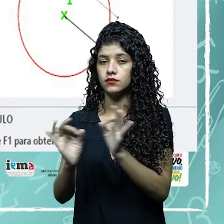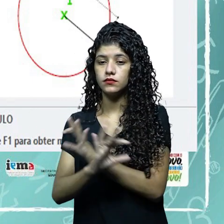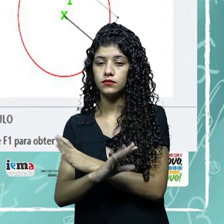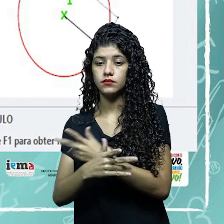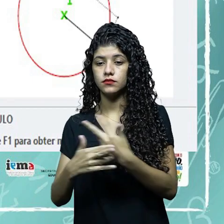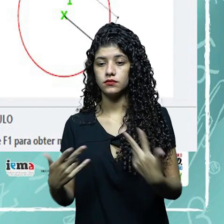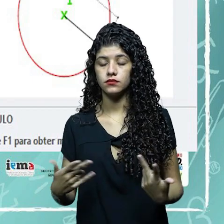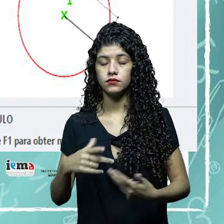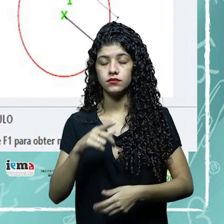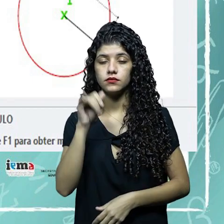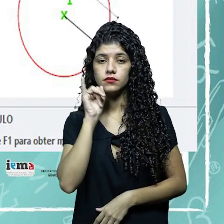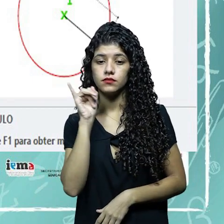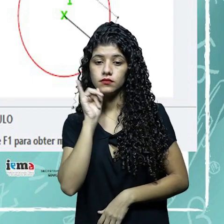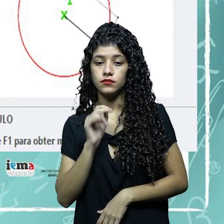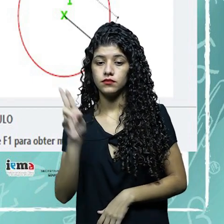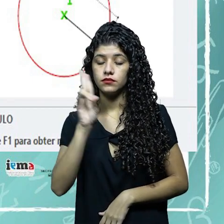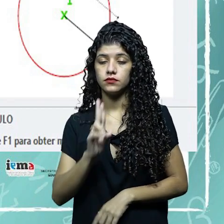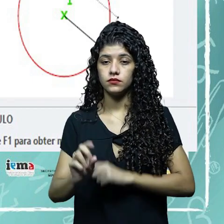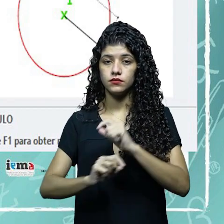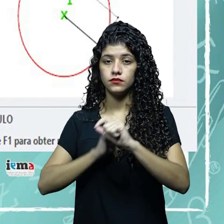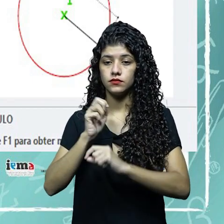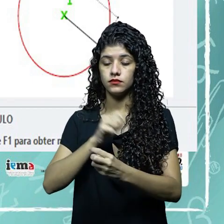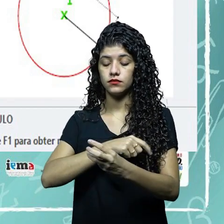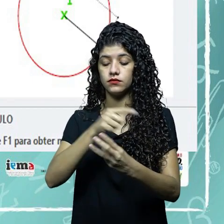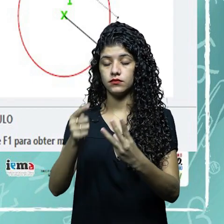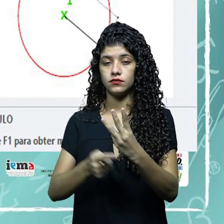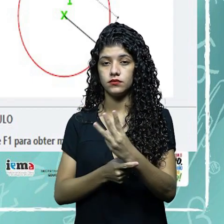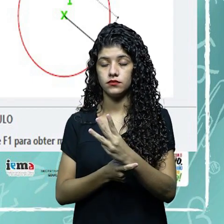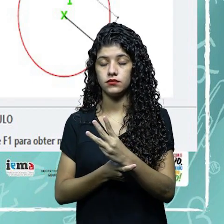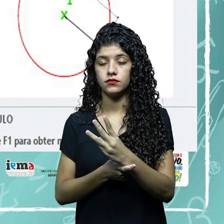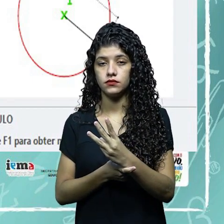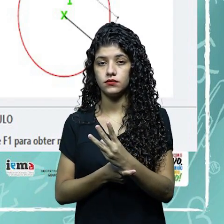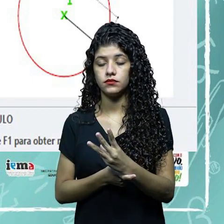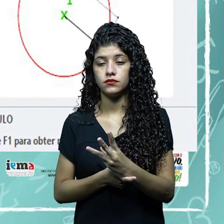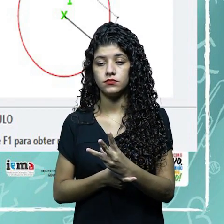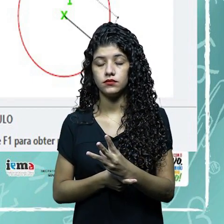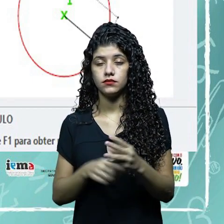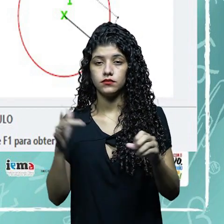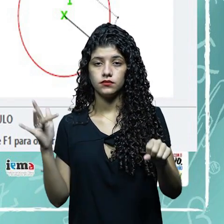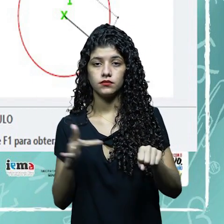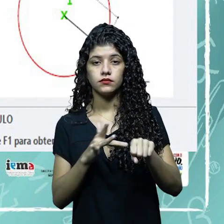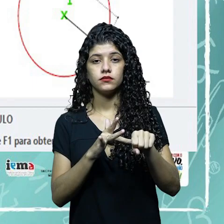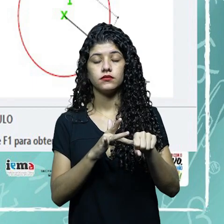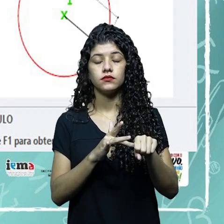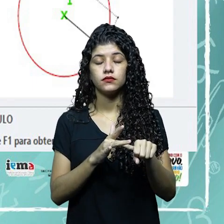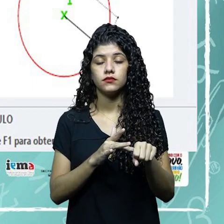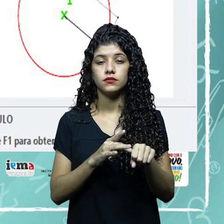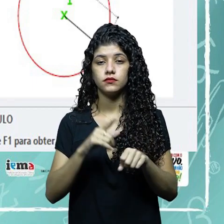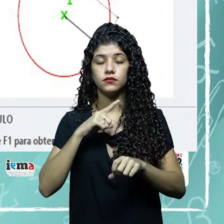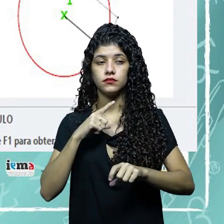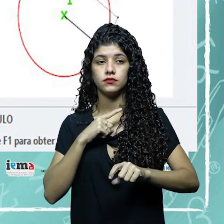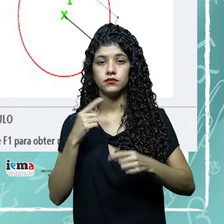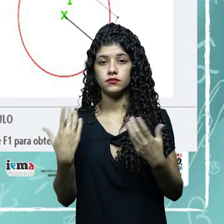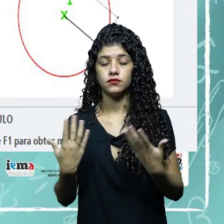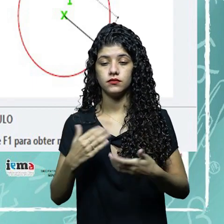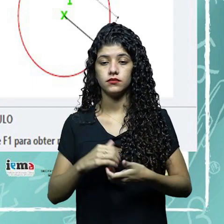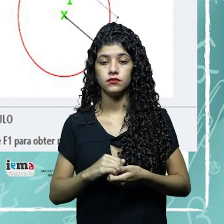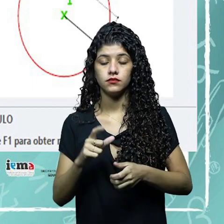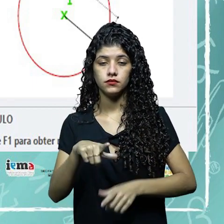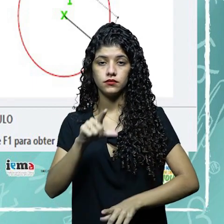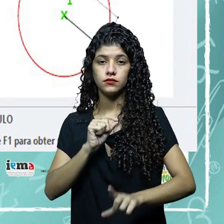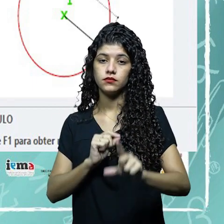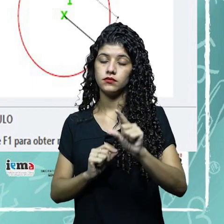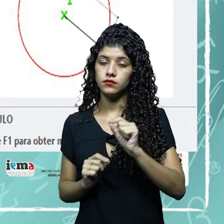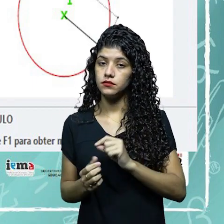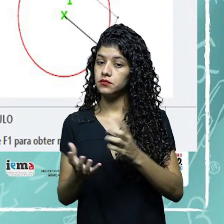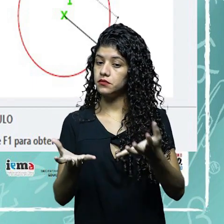fim. Nesse exemplo aqui, ele usou esse de 3 pontos, né? Eu cliquei, eu acionei o meu comando,